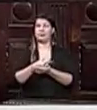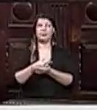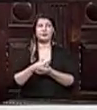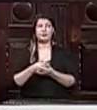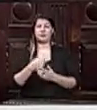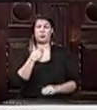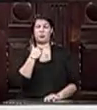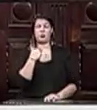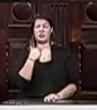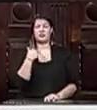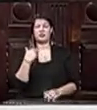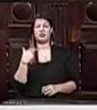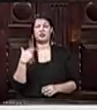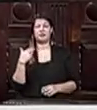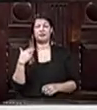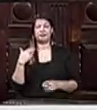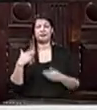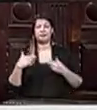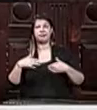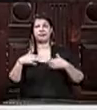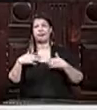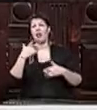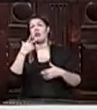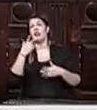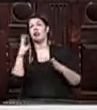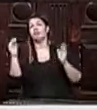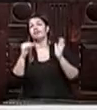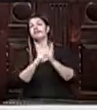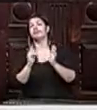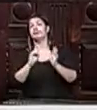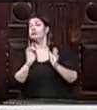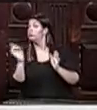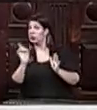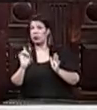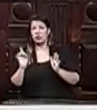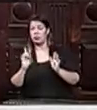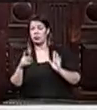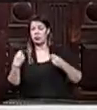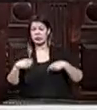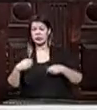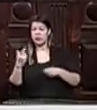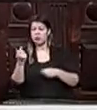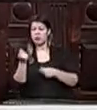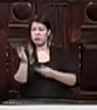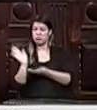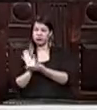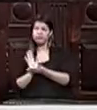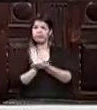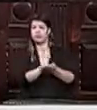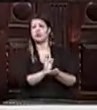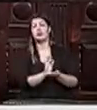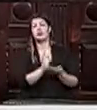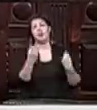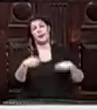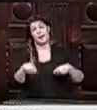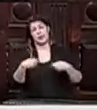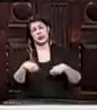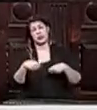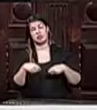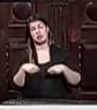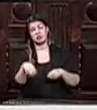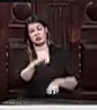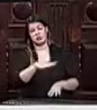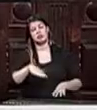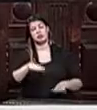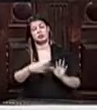cumprimento meramente contábil. É preciso que efetivamente os recursos sejam destinados às atividades que